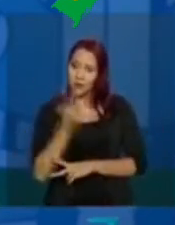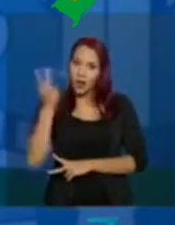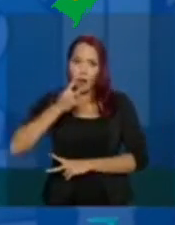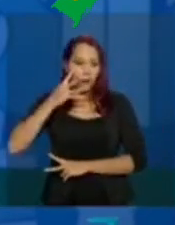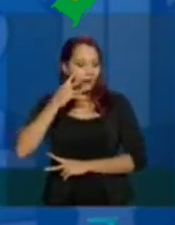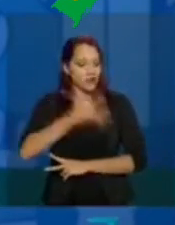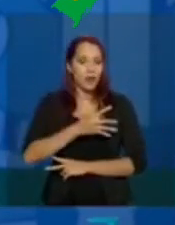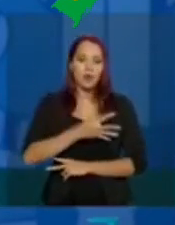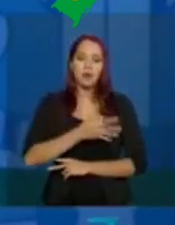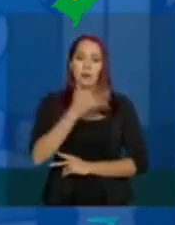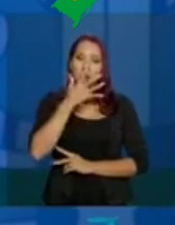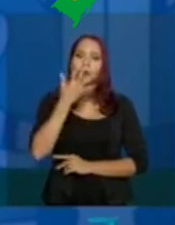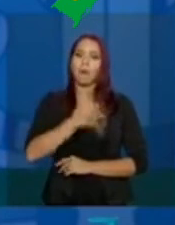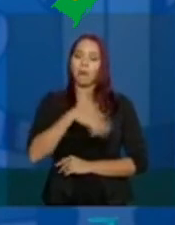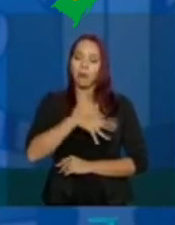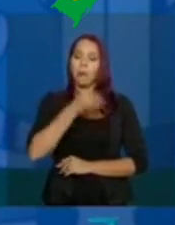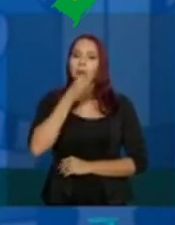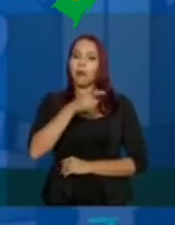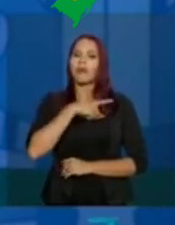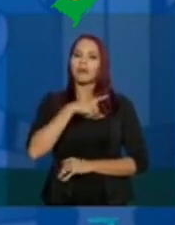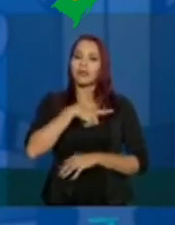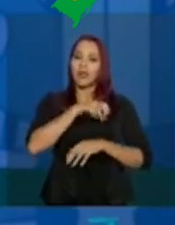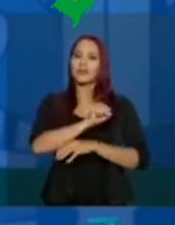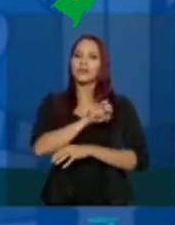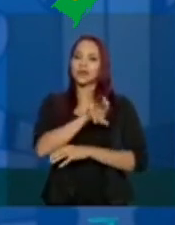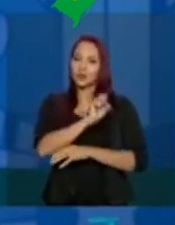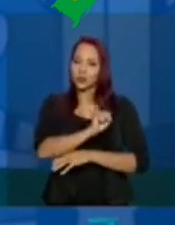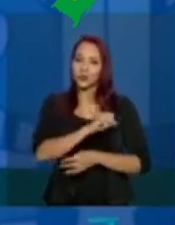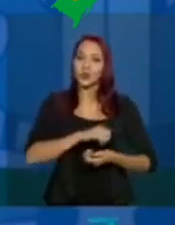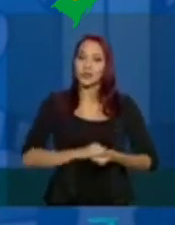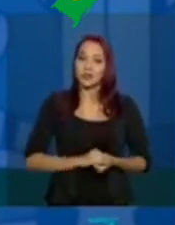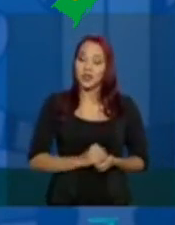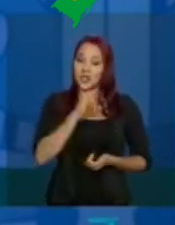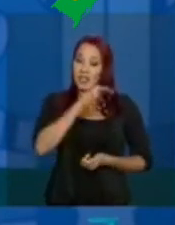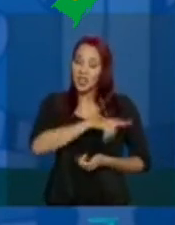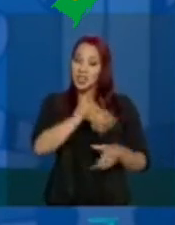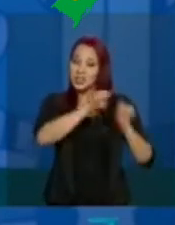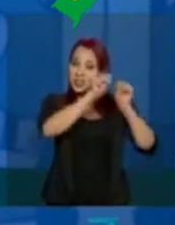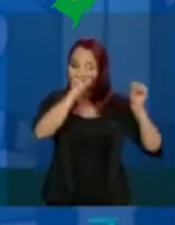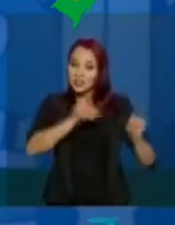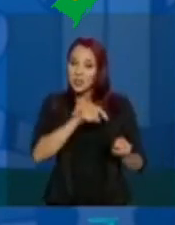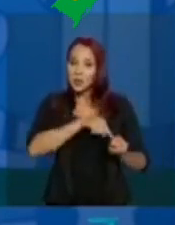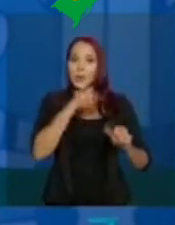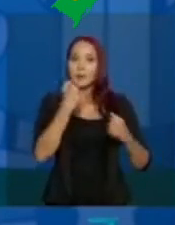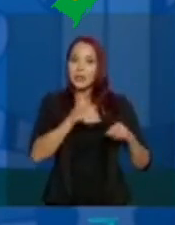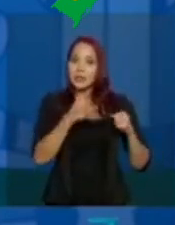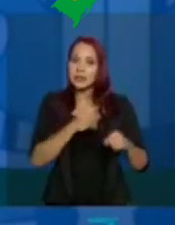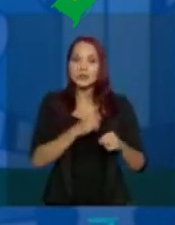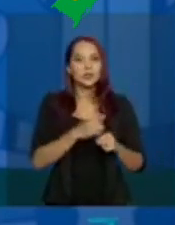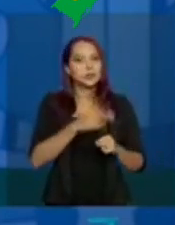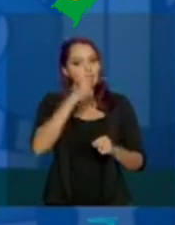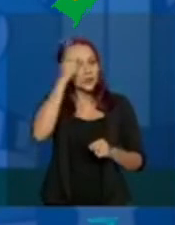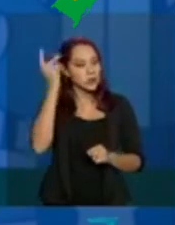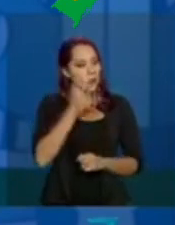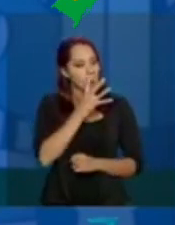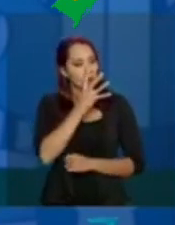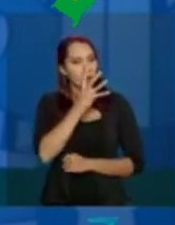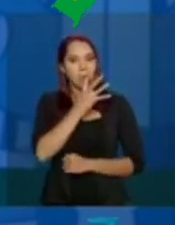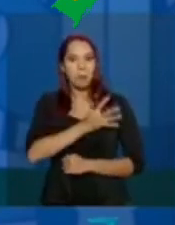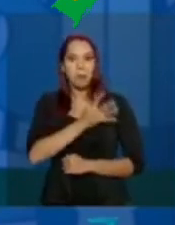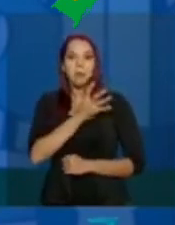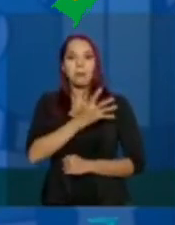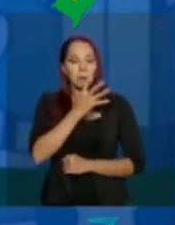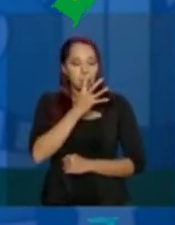de ter esse sistema. Que esse sistema precisa ser muito contemplado